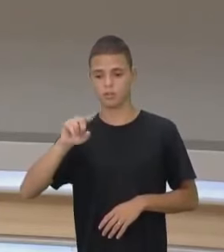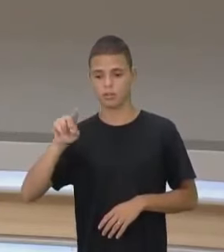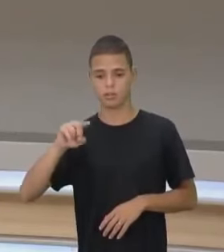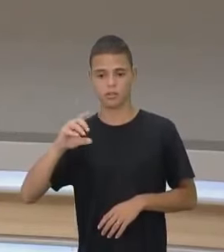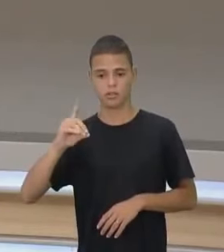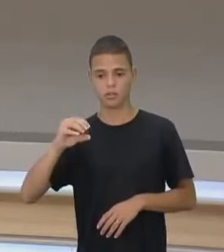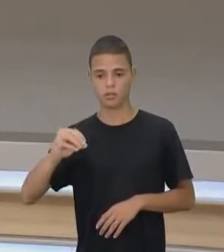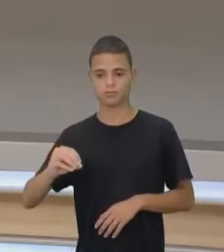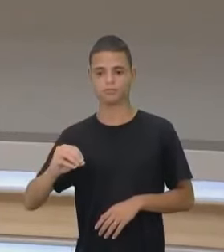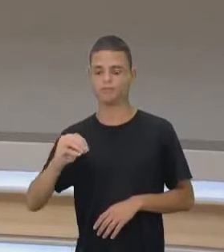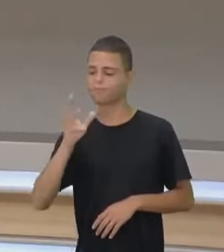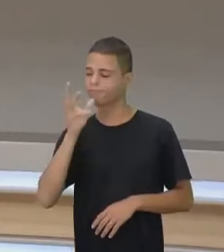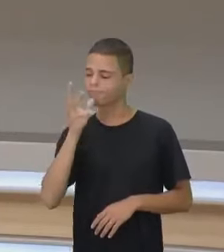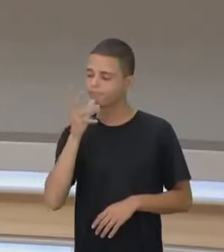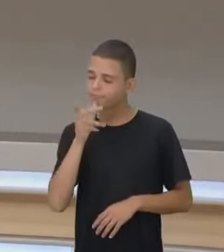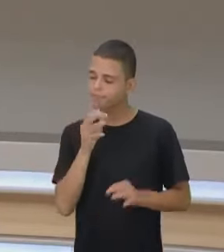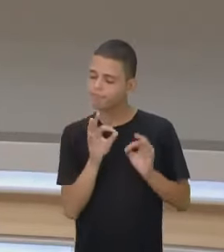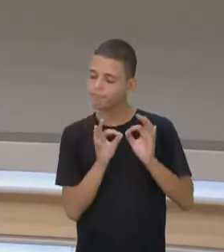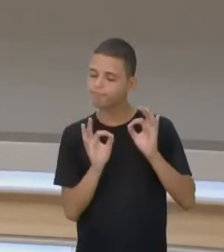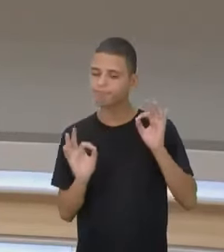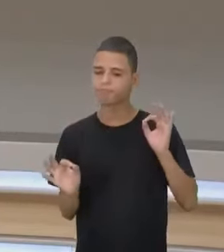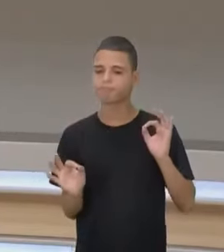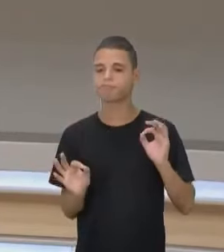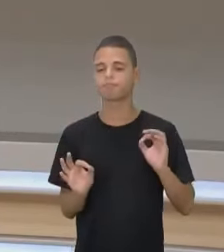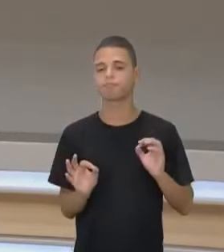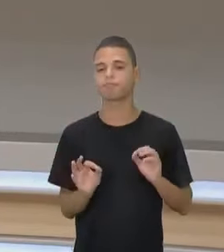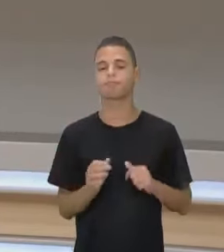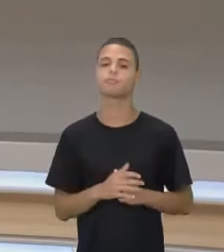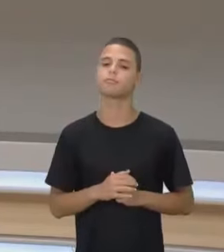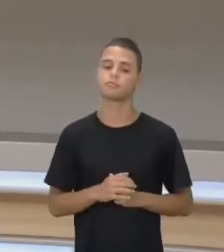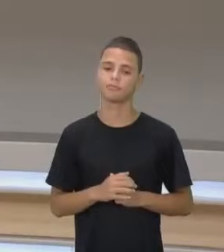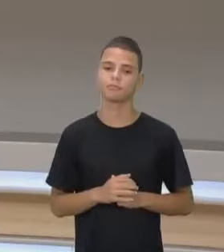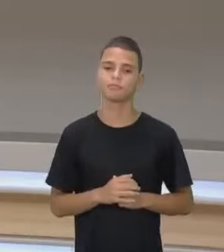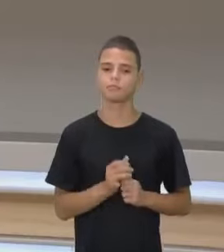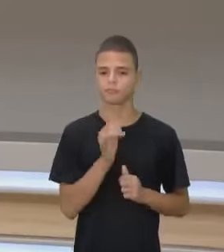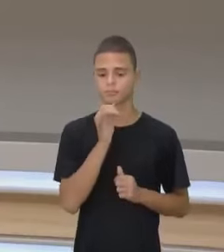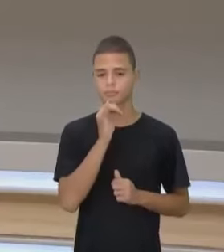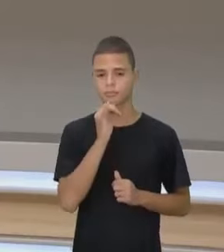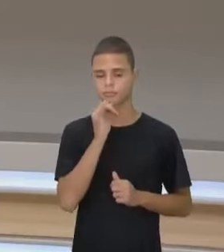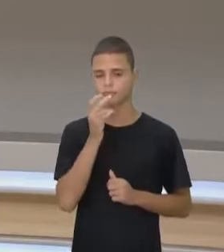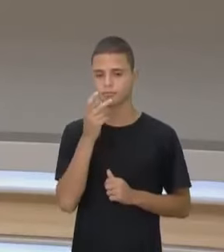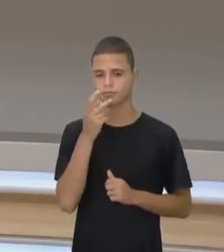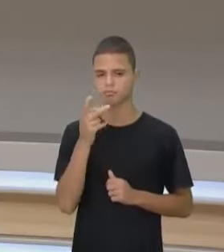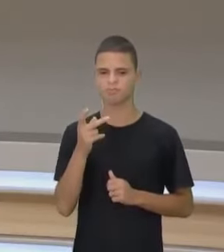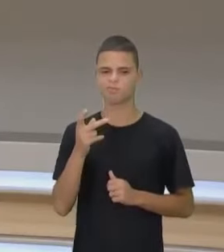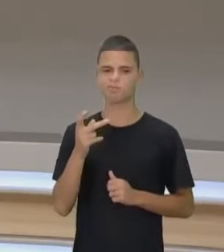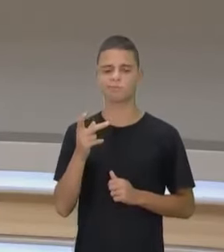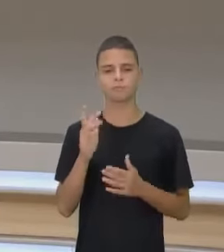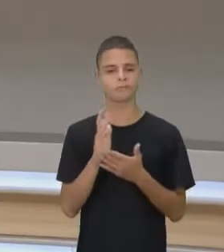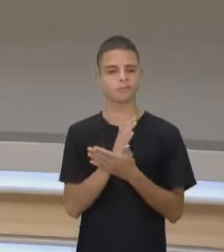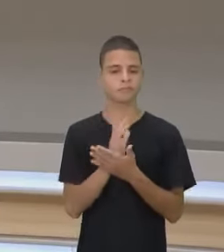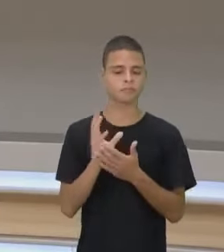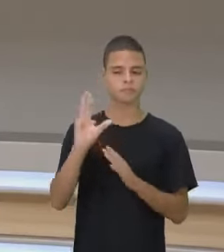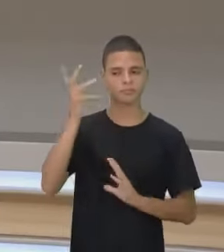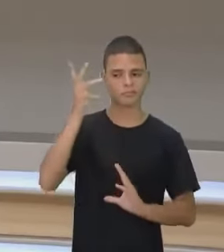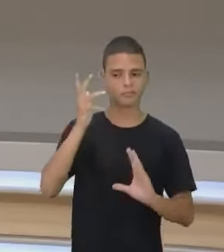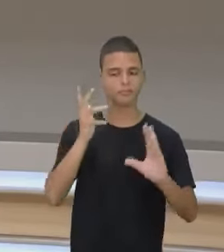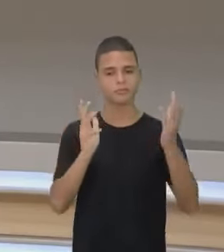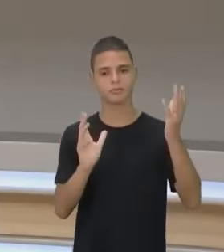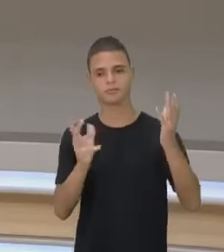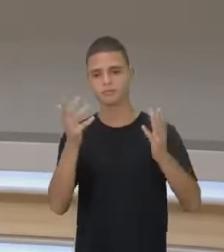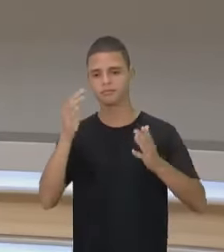mais. Exatamente, ela é mais estendida, uma estiagem. Né? Quando eu falo de evento meteorológico, eu estou falando de eventos que